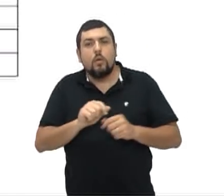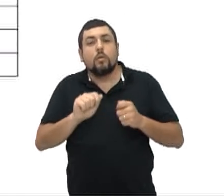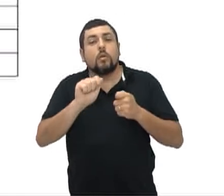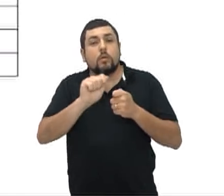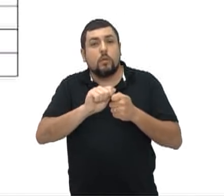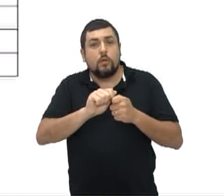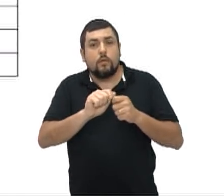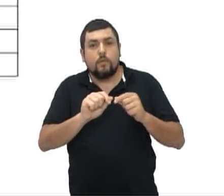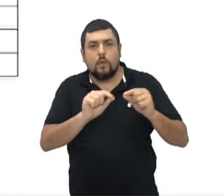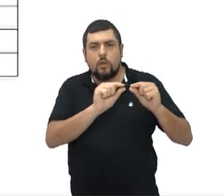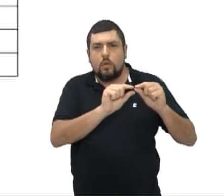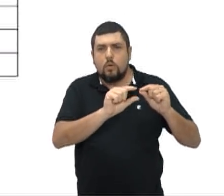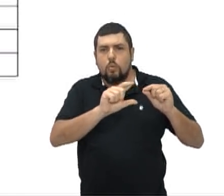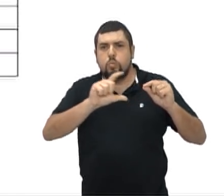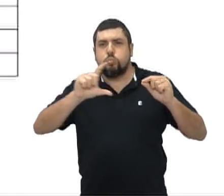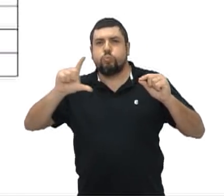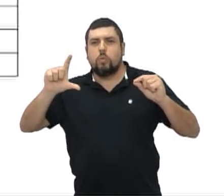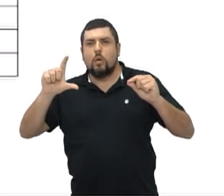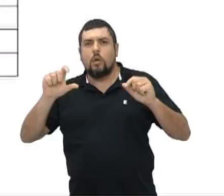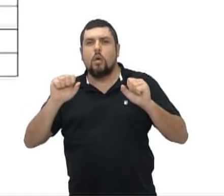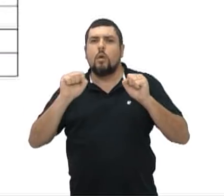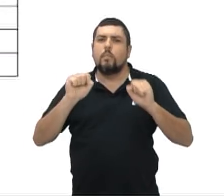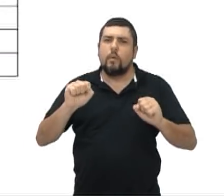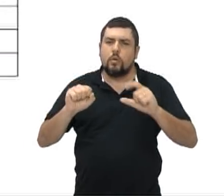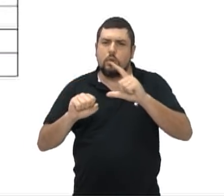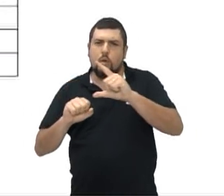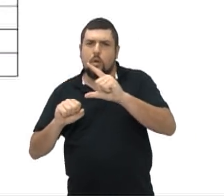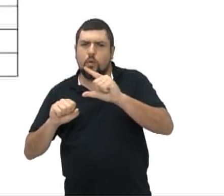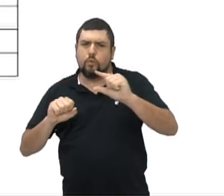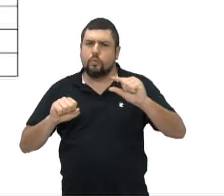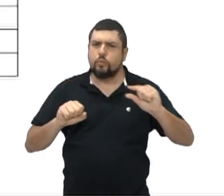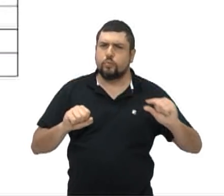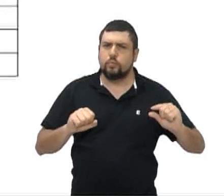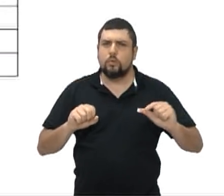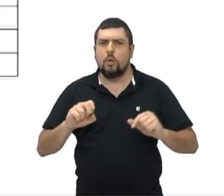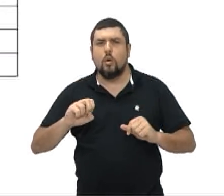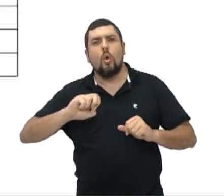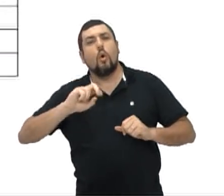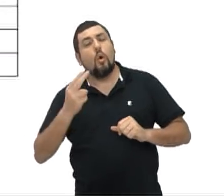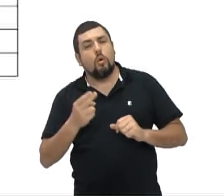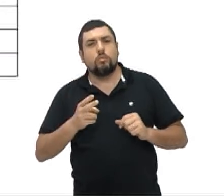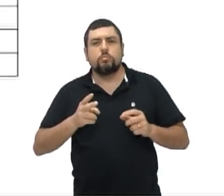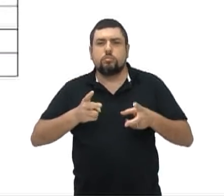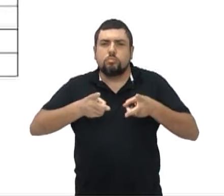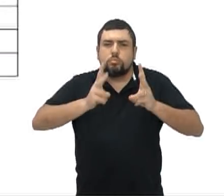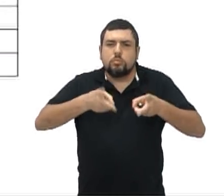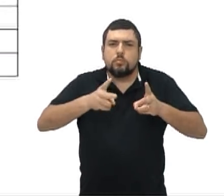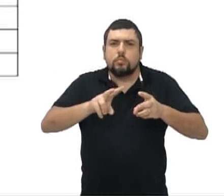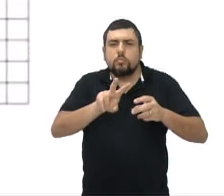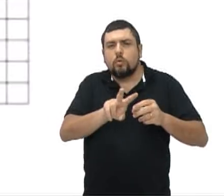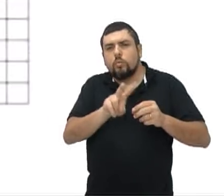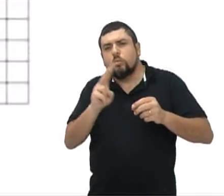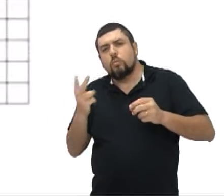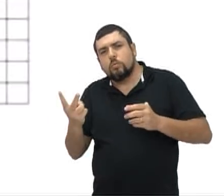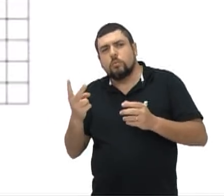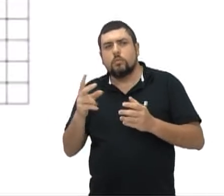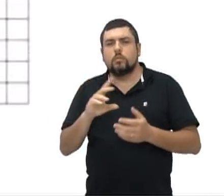figura, reduzir a figura ou conservar as suas medidas e os seus lados.